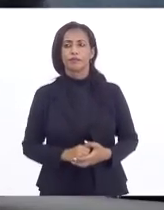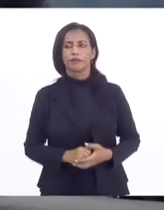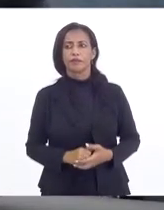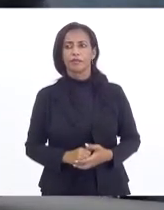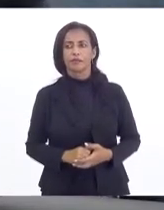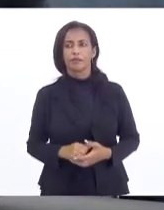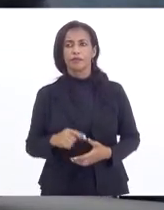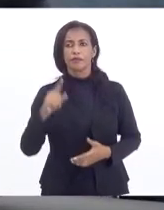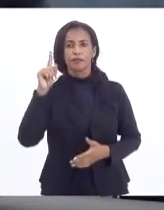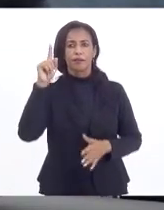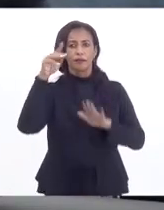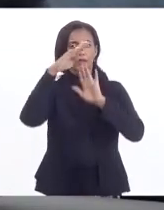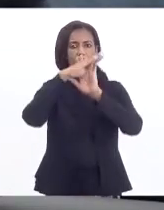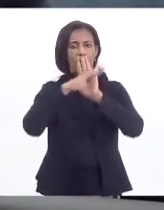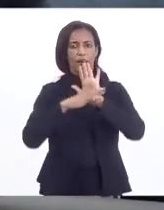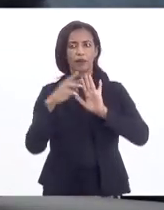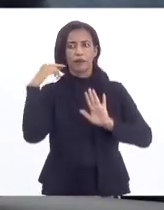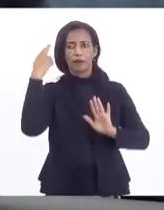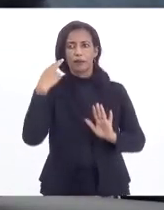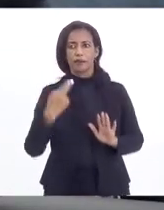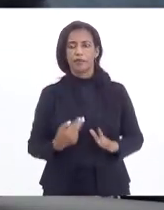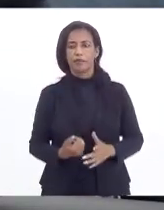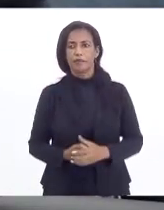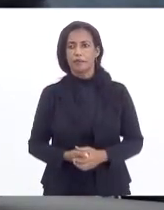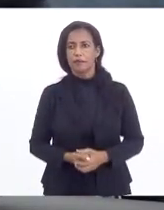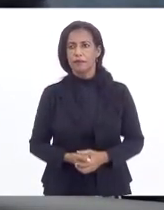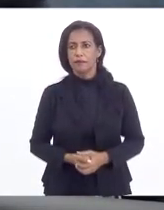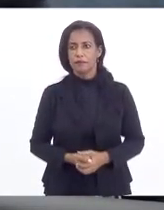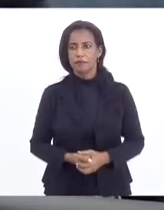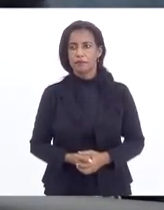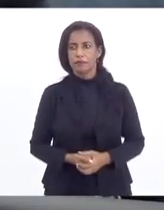Pela ordem, senhor presidente.